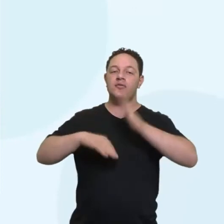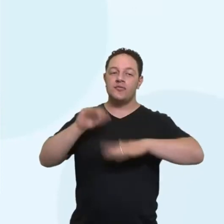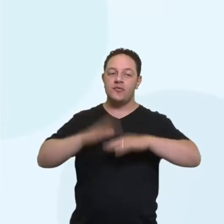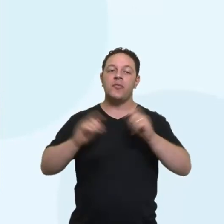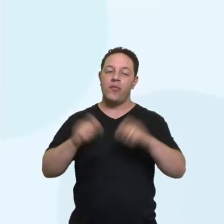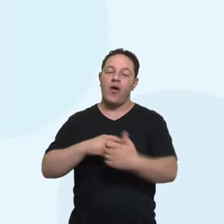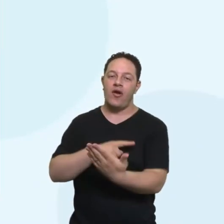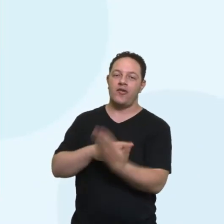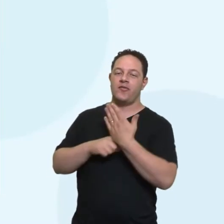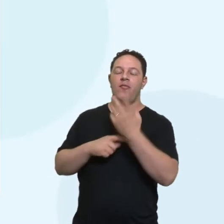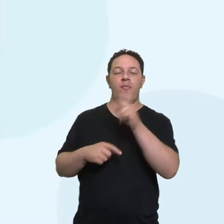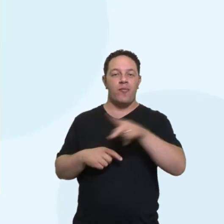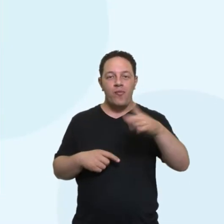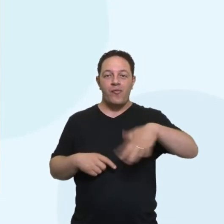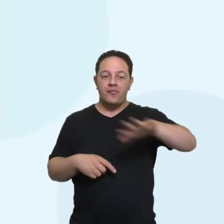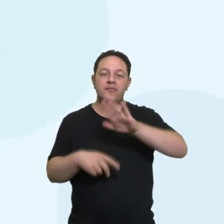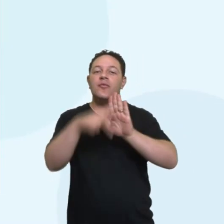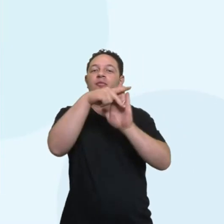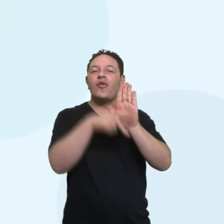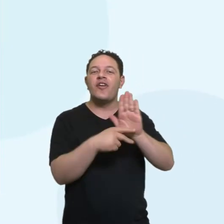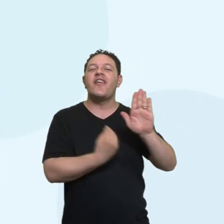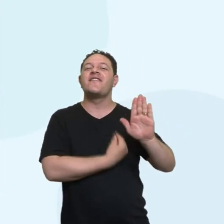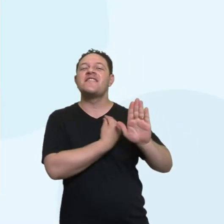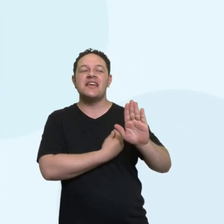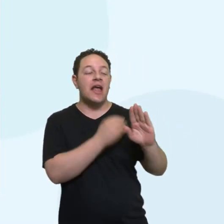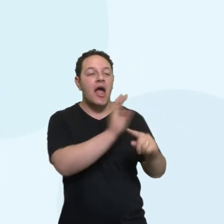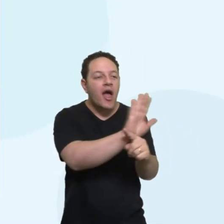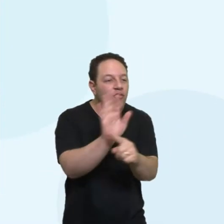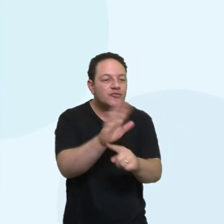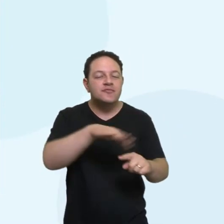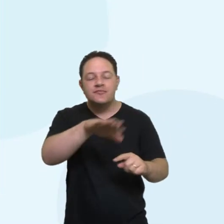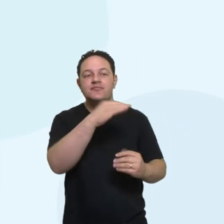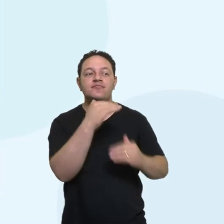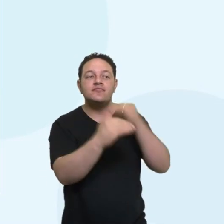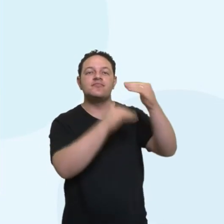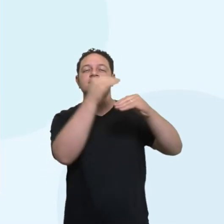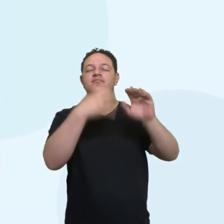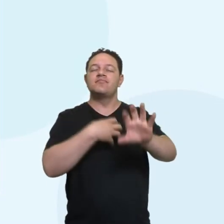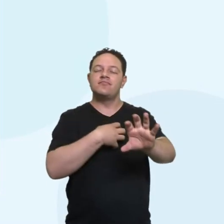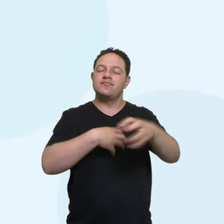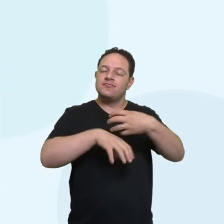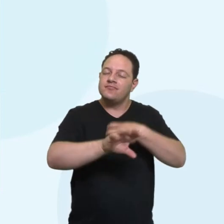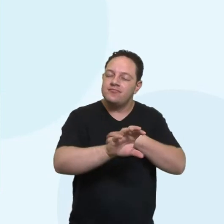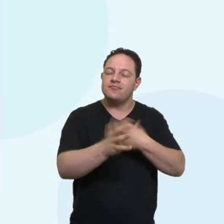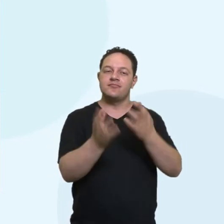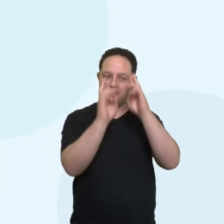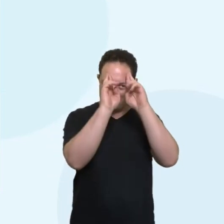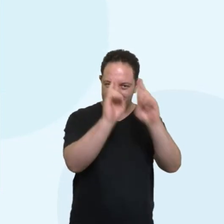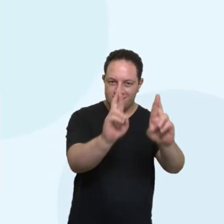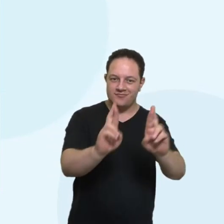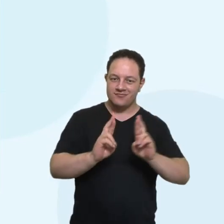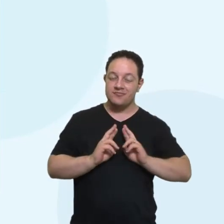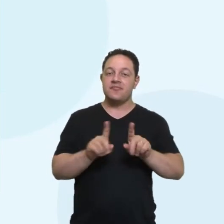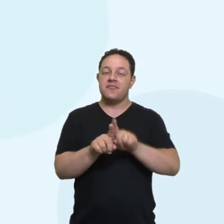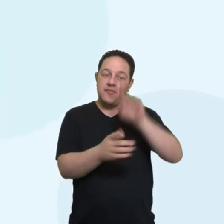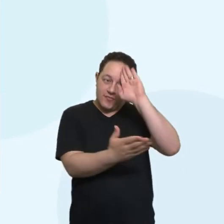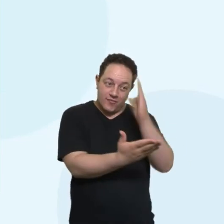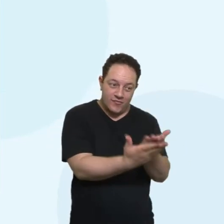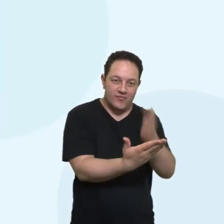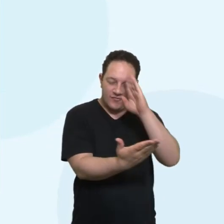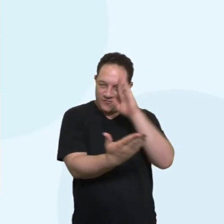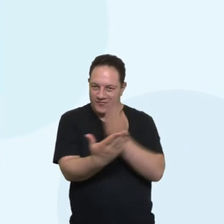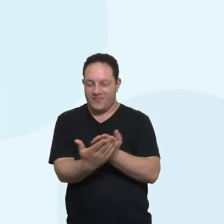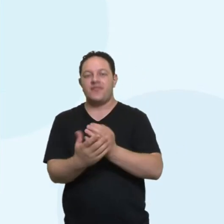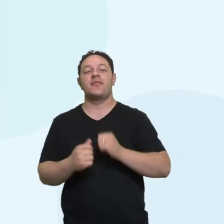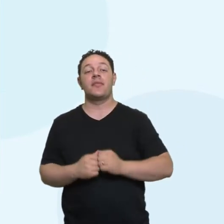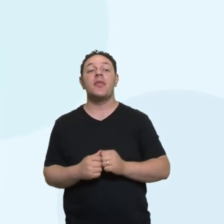principalmente aí os professores de projeto de vida né desenvolver um pouquinho mais a empatia o respeito EA confiança presidentes